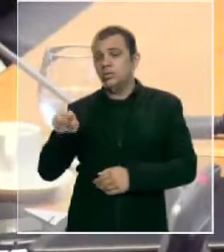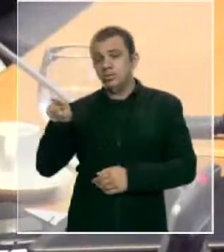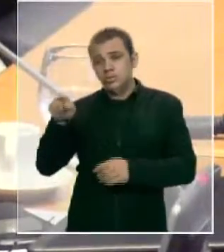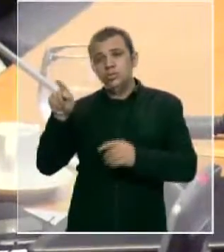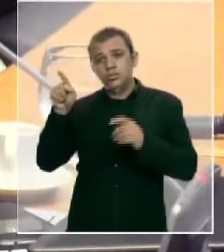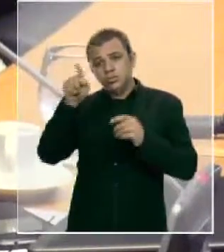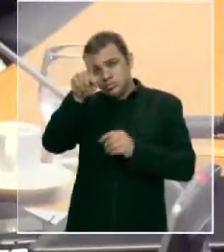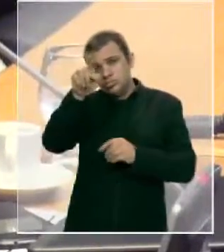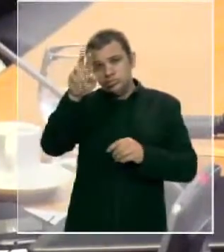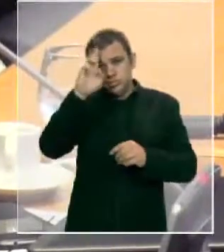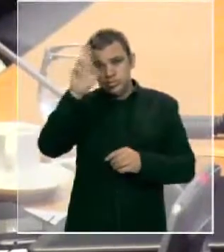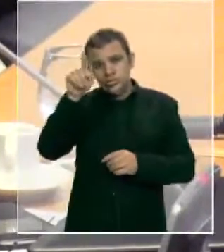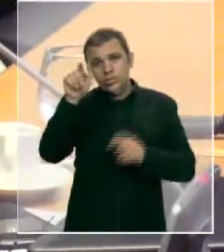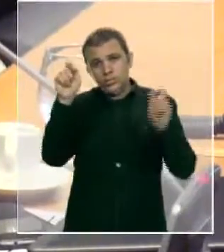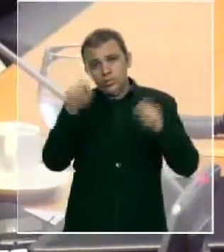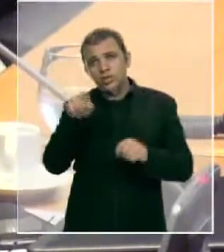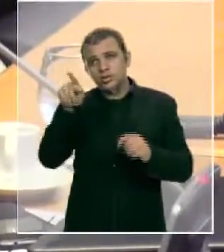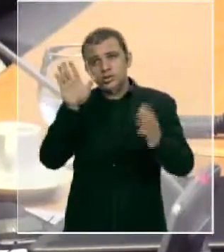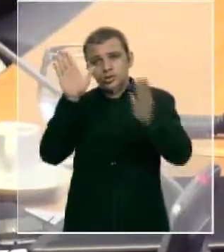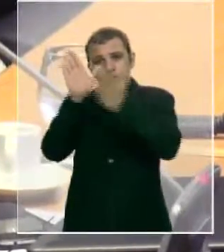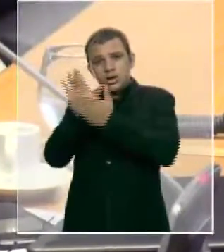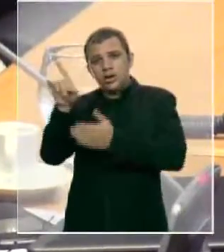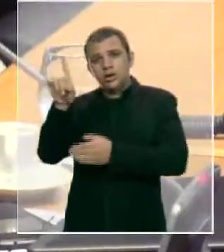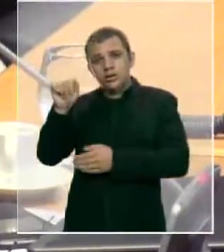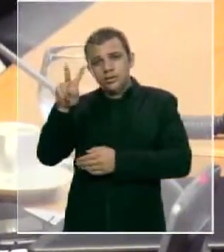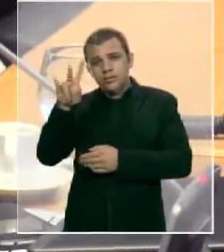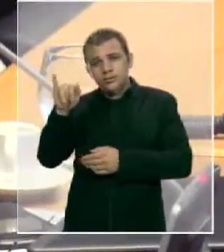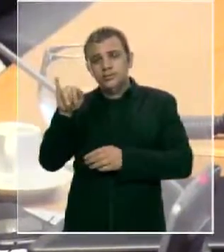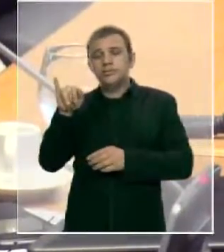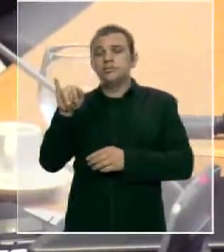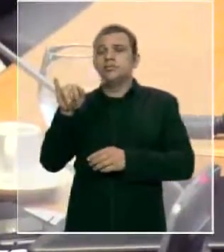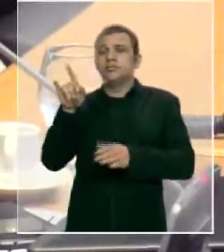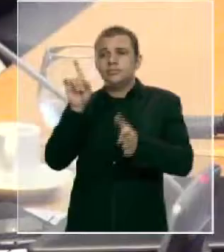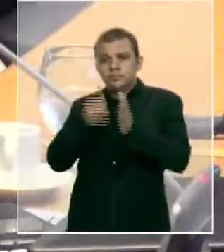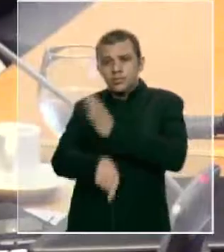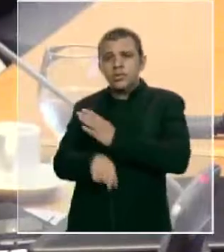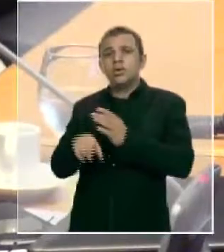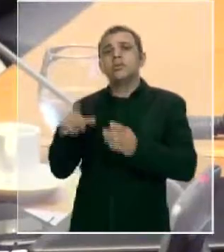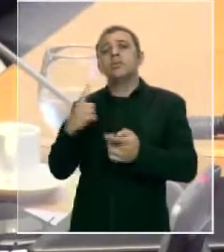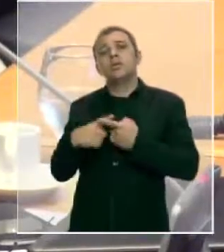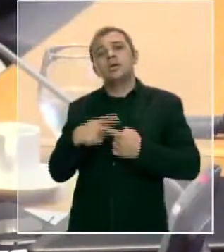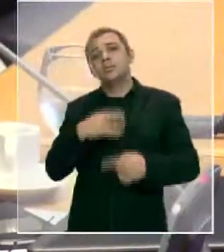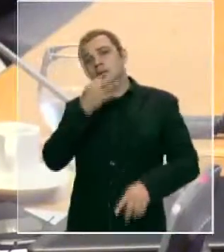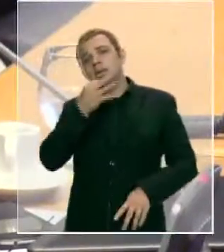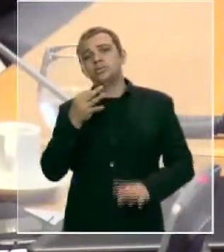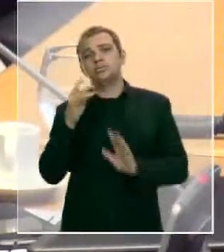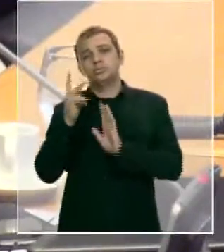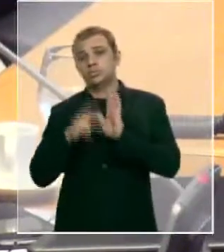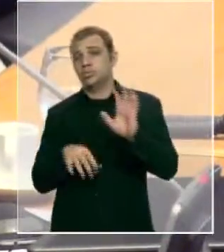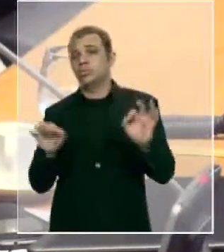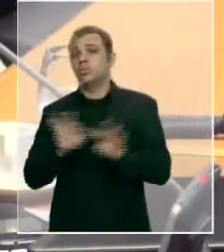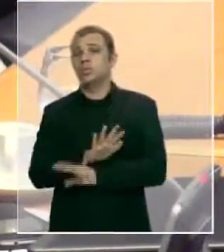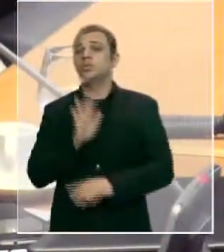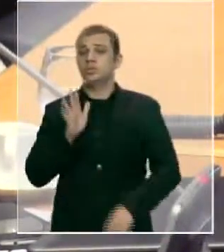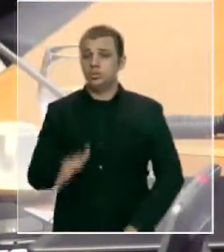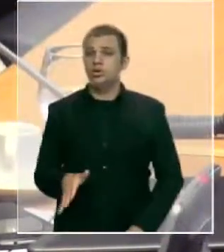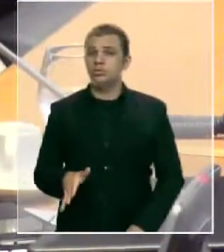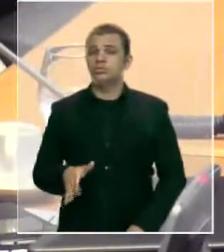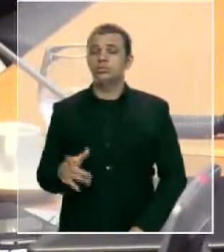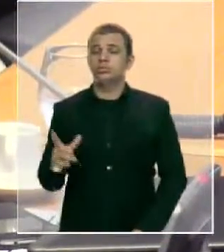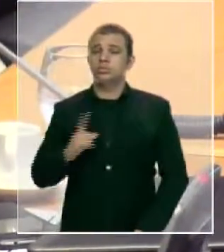da CAEMA, o Davi, porque eu tenho a informação que esses projetos já foram entregues. O projeto de concepção de abastecimento de água de